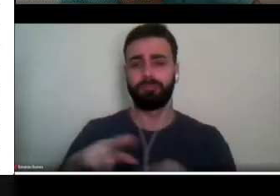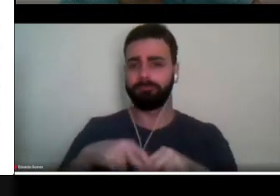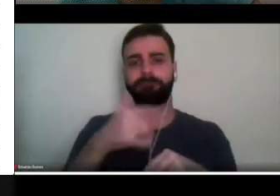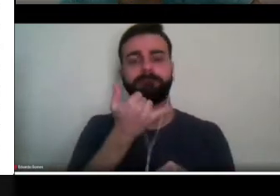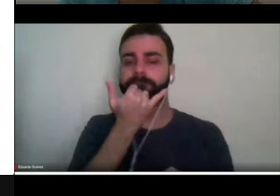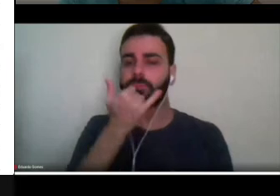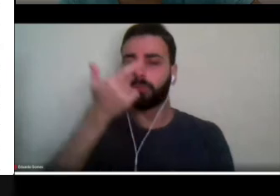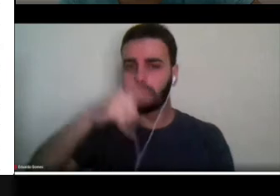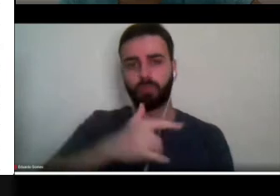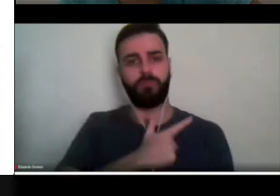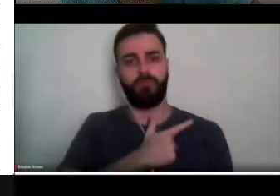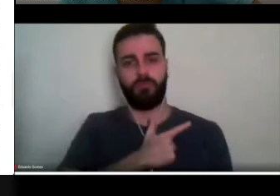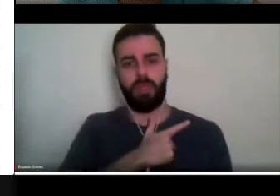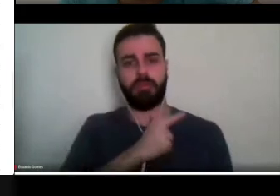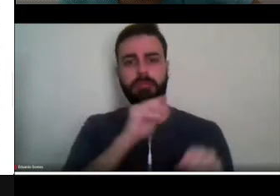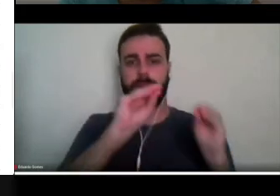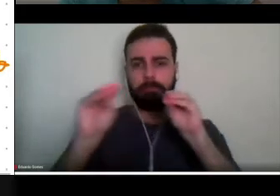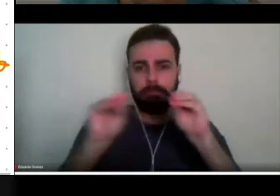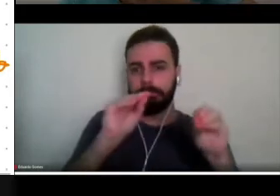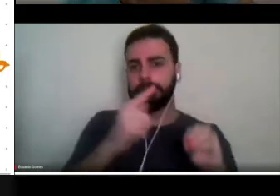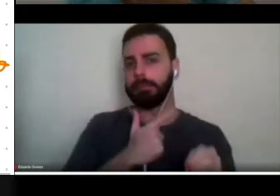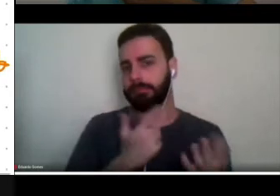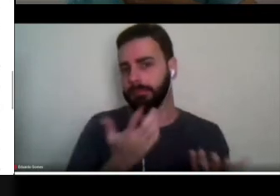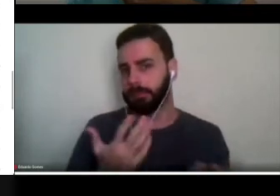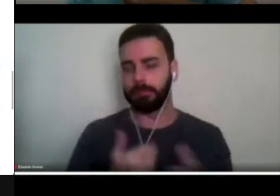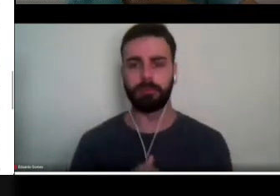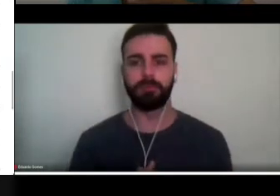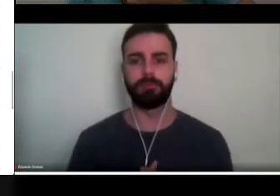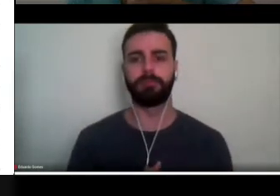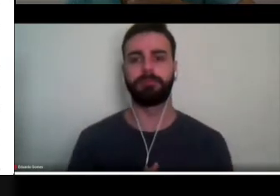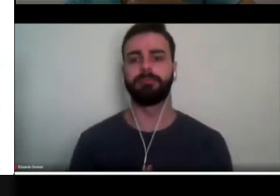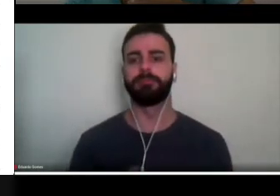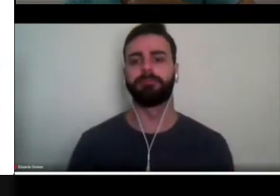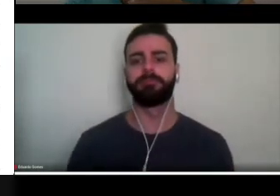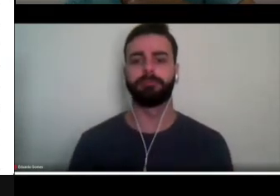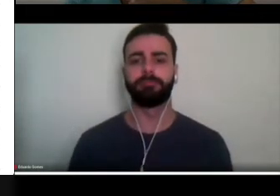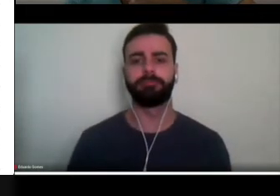Tá claro, pessoal, como é que faz esse tipo de análise?